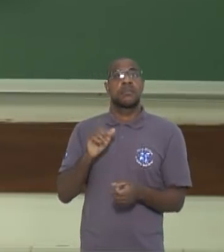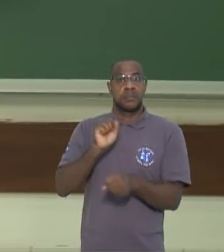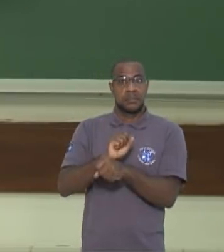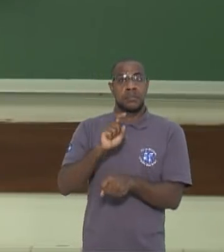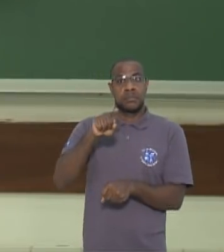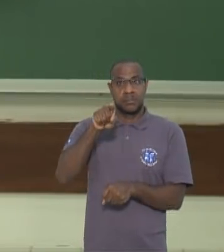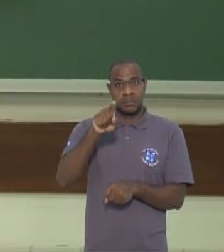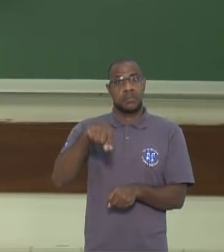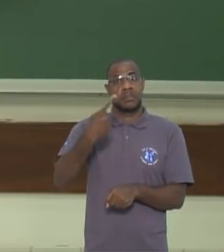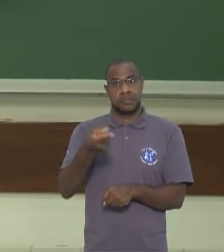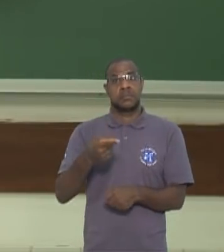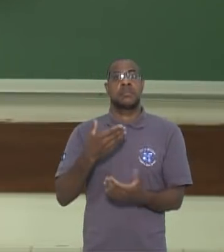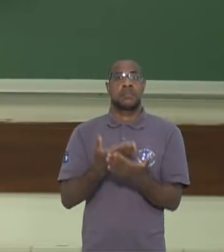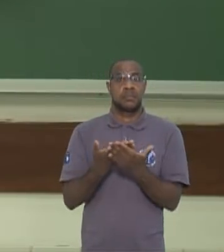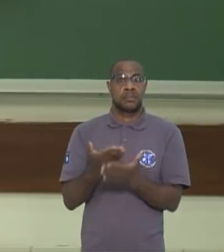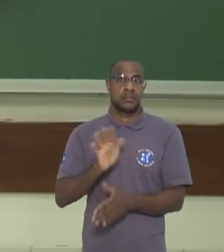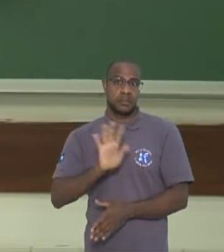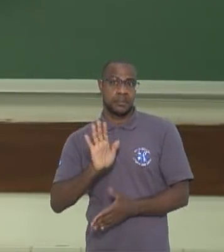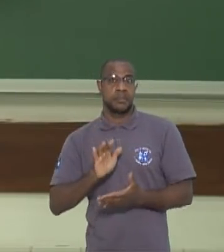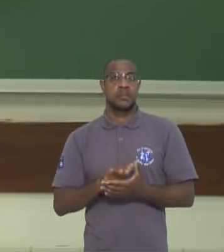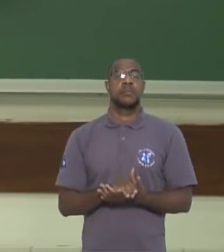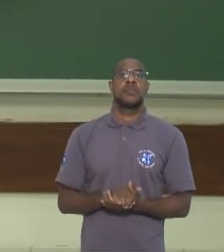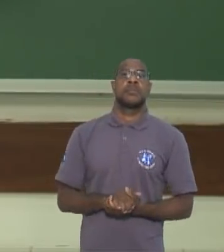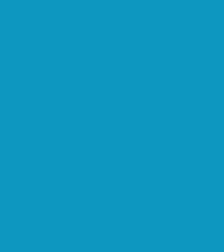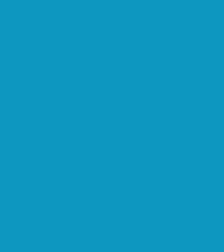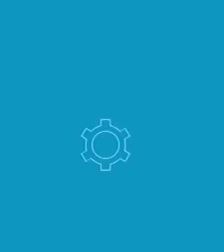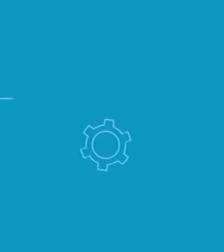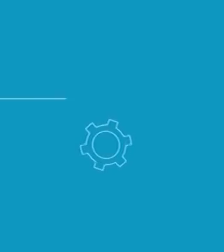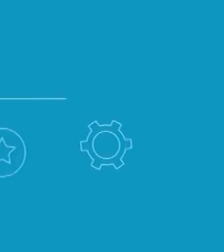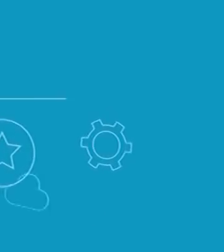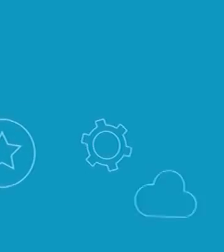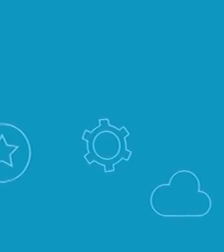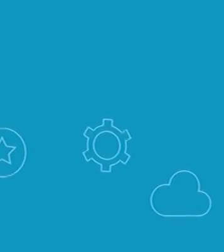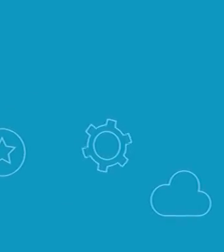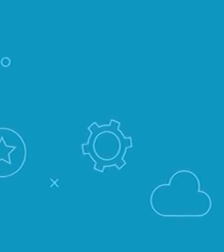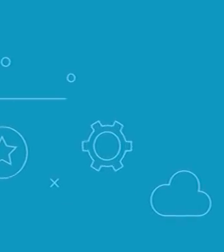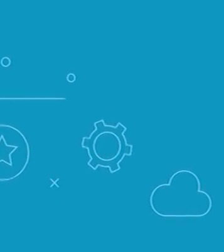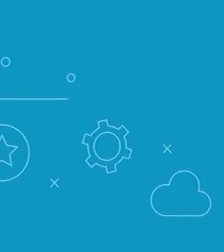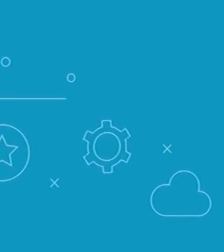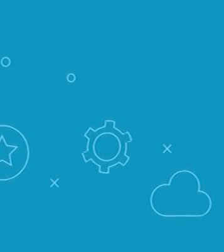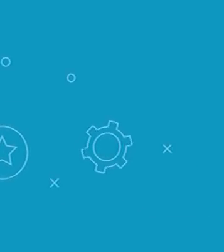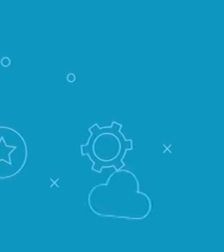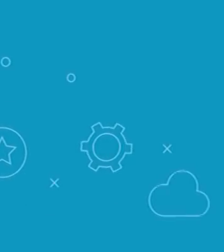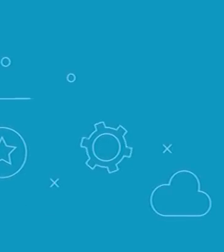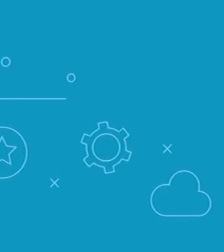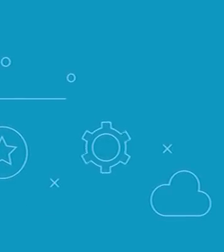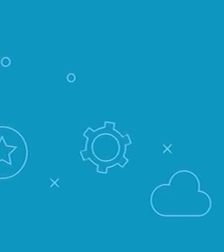não me deixem aqui esperando. Até mais!